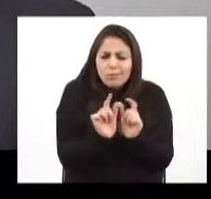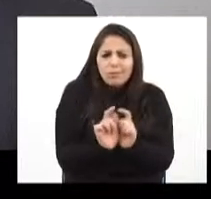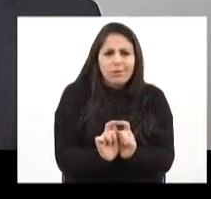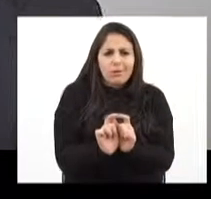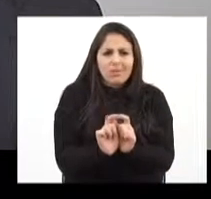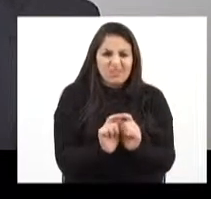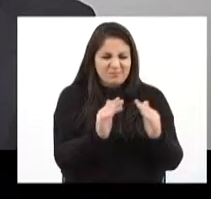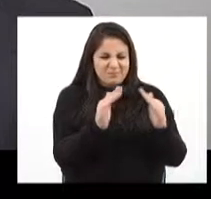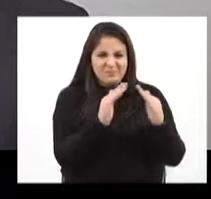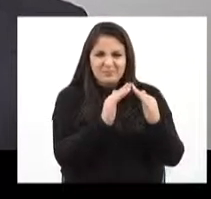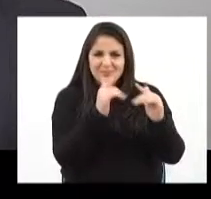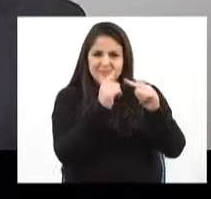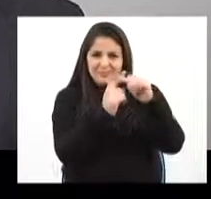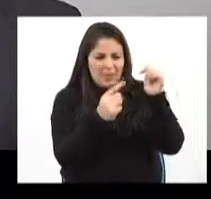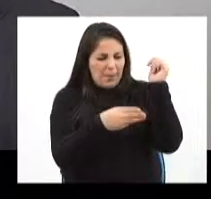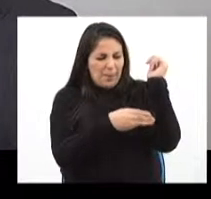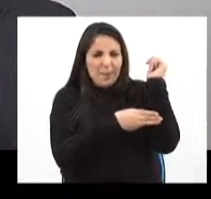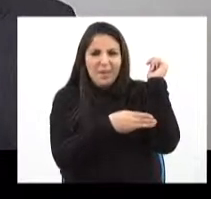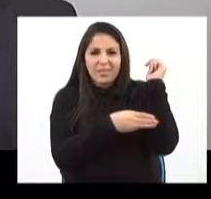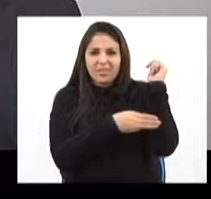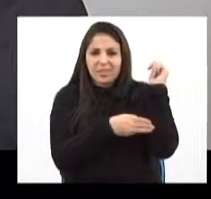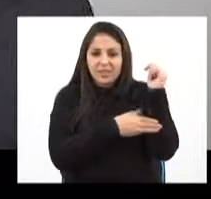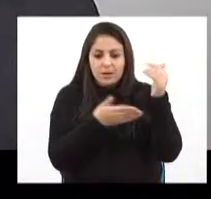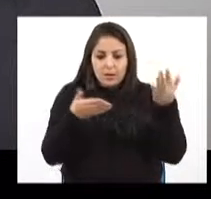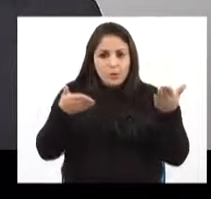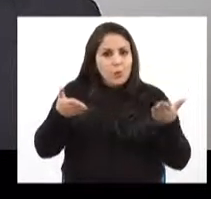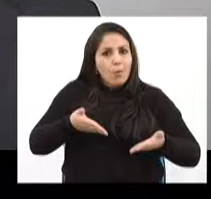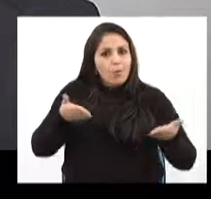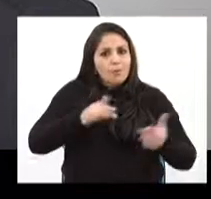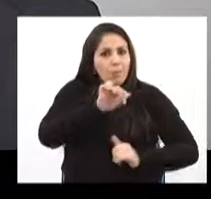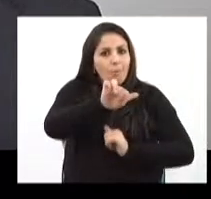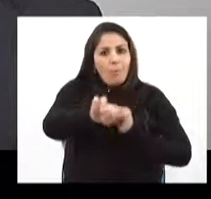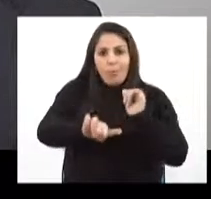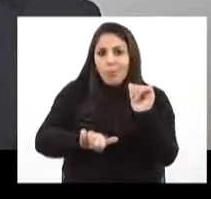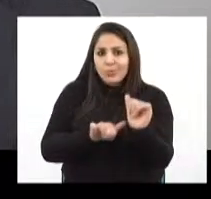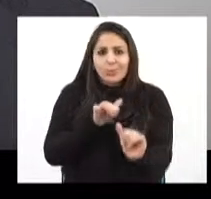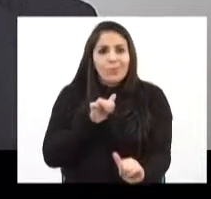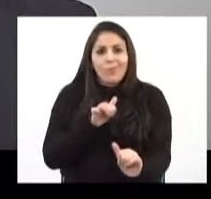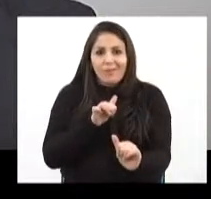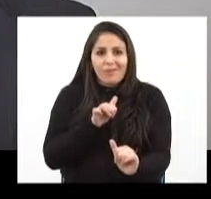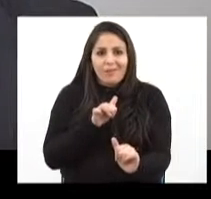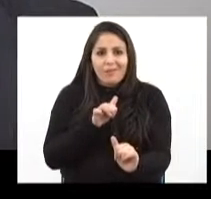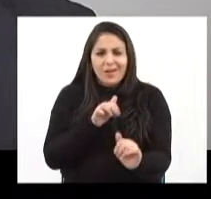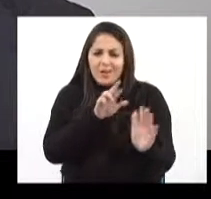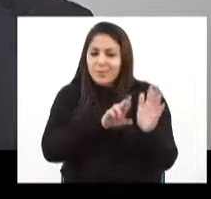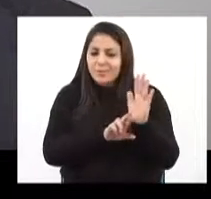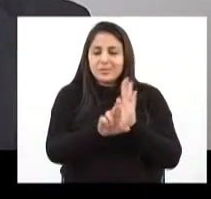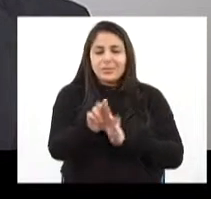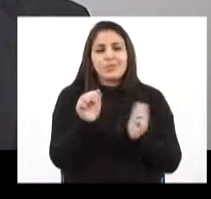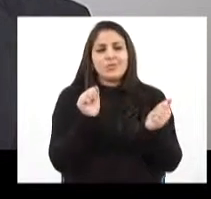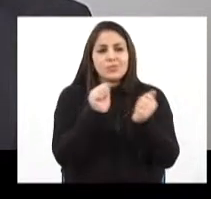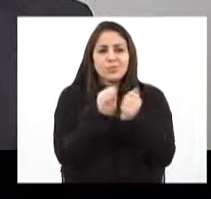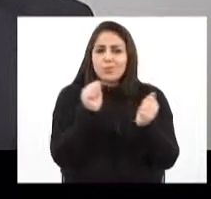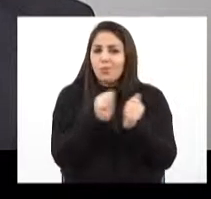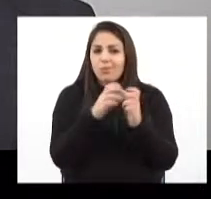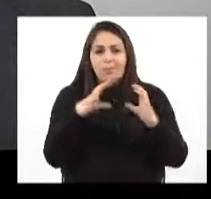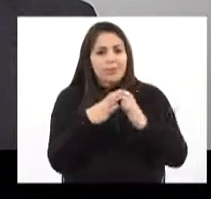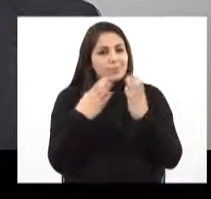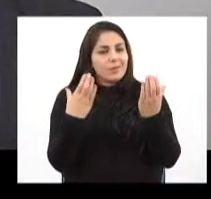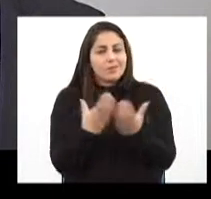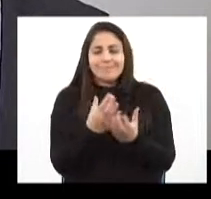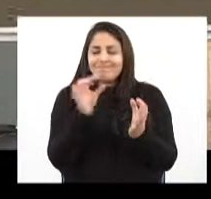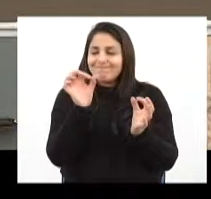pequena, de madeira, e hoje o que é a igreja de São José Operário. A representatividade junto à comunidade